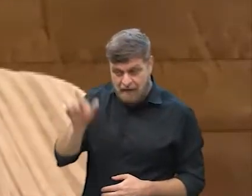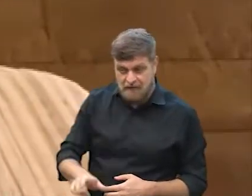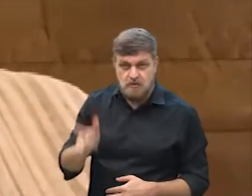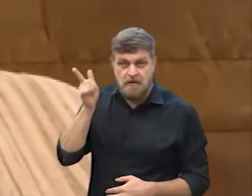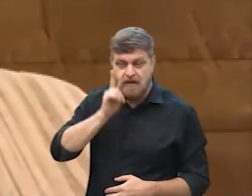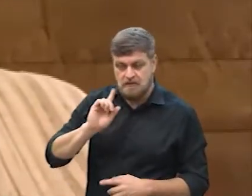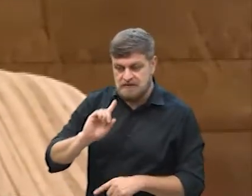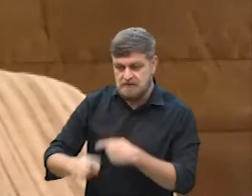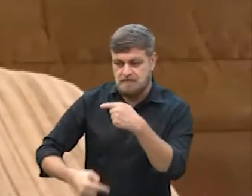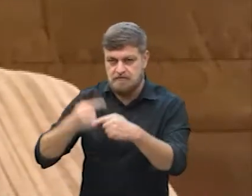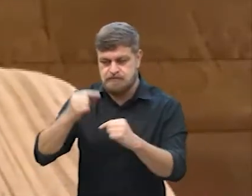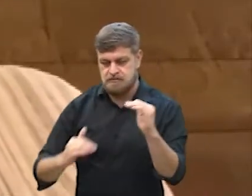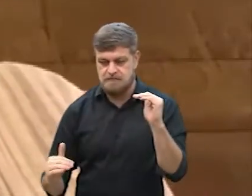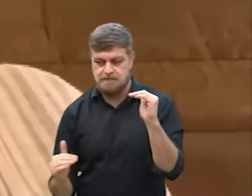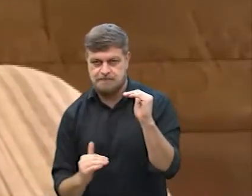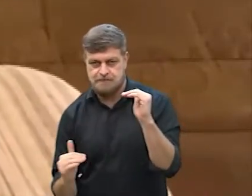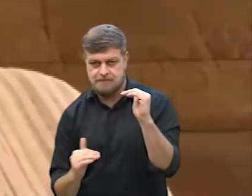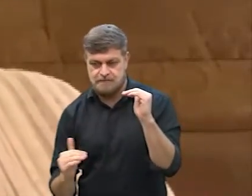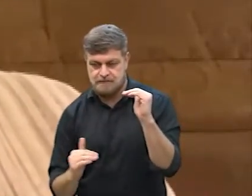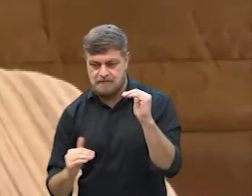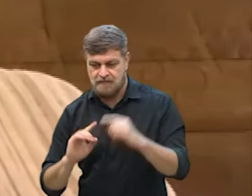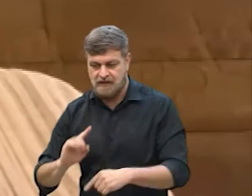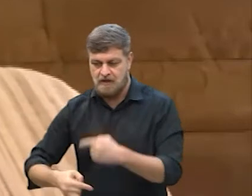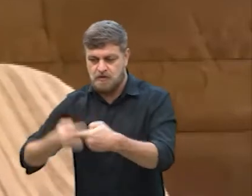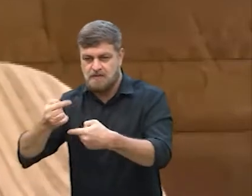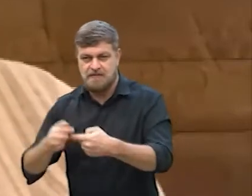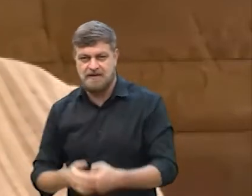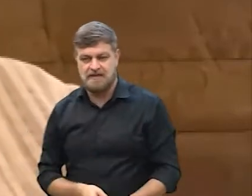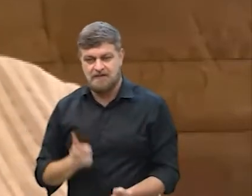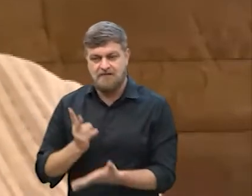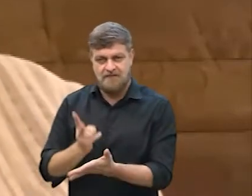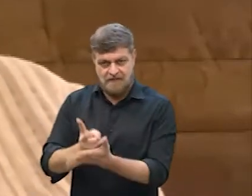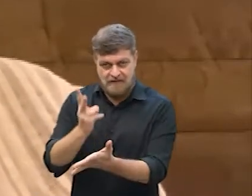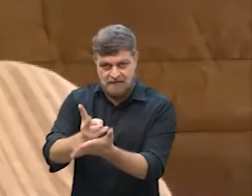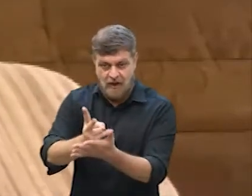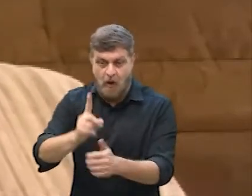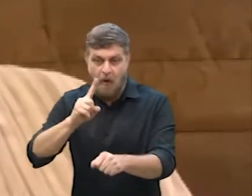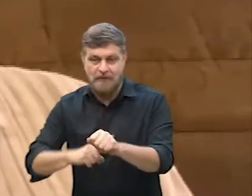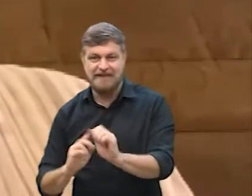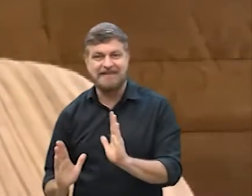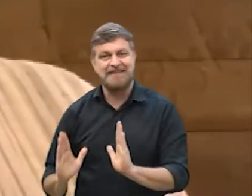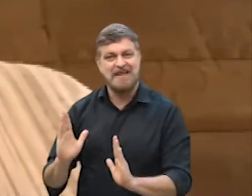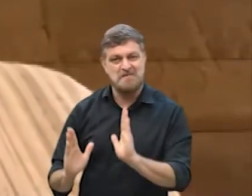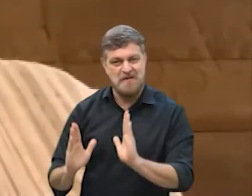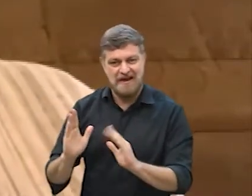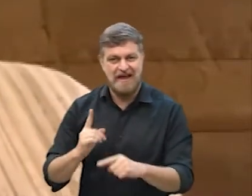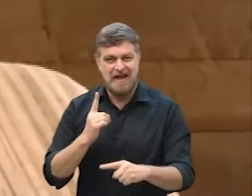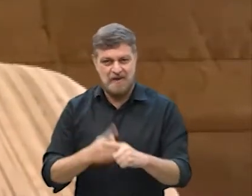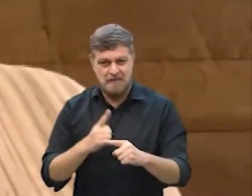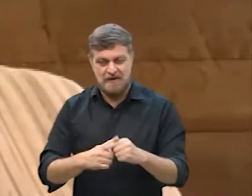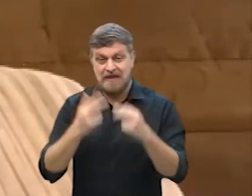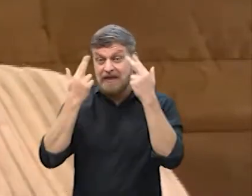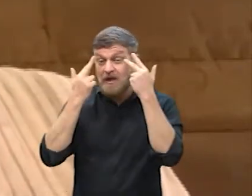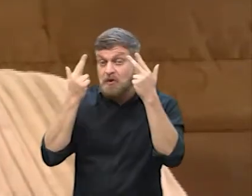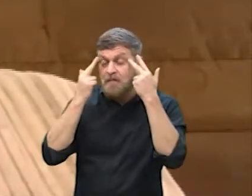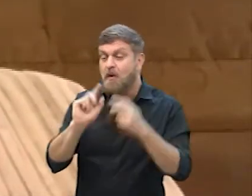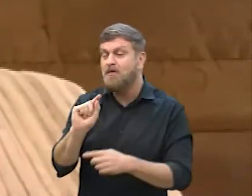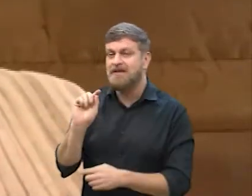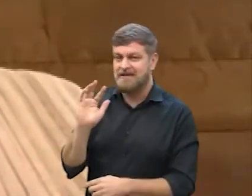do menos favorecido é um sucesso permanente ou não. Por quê?